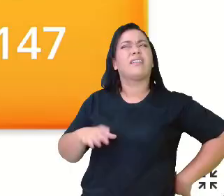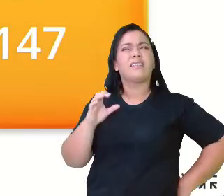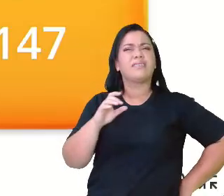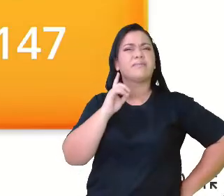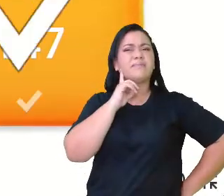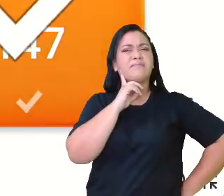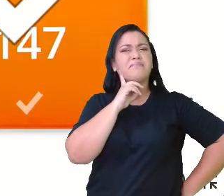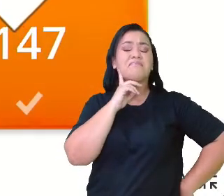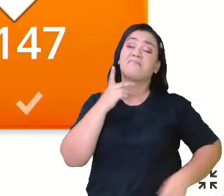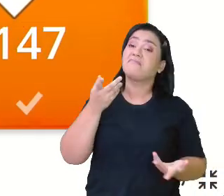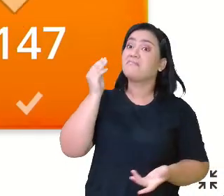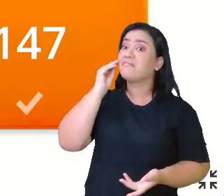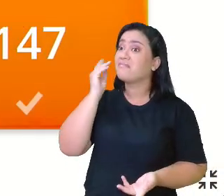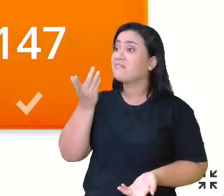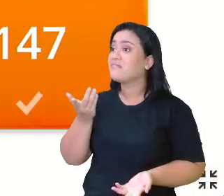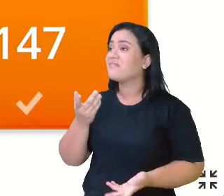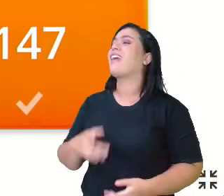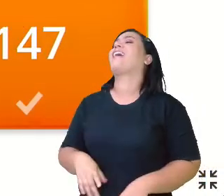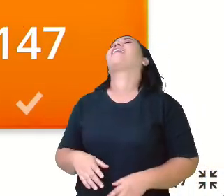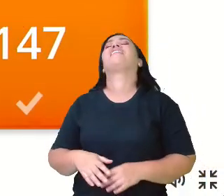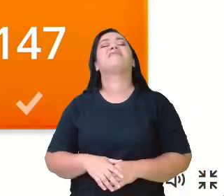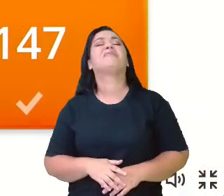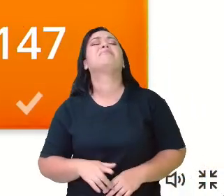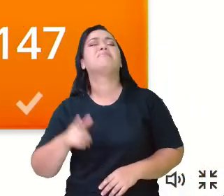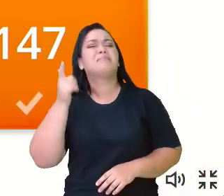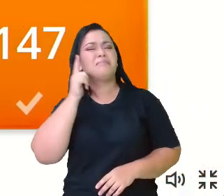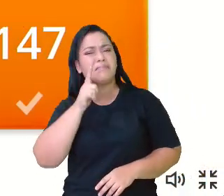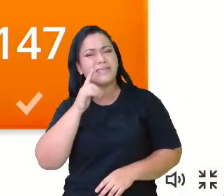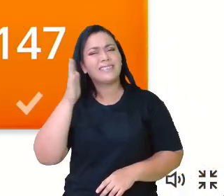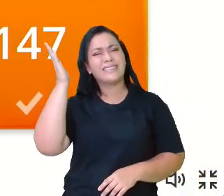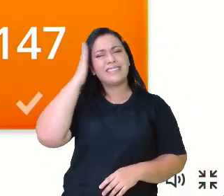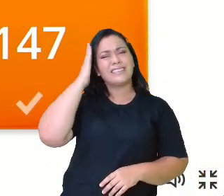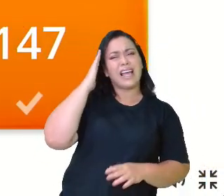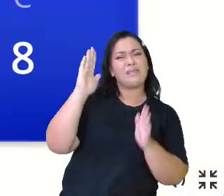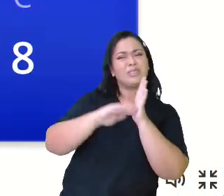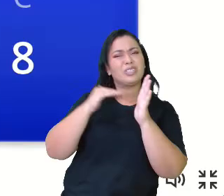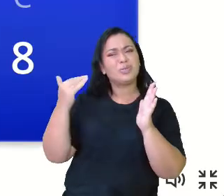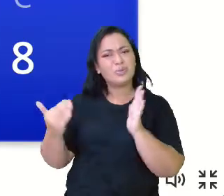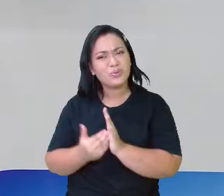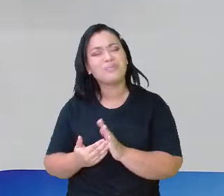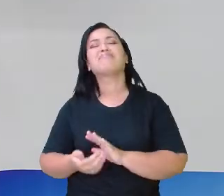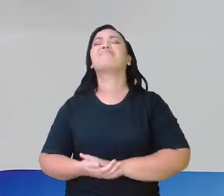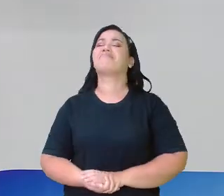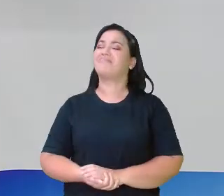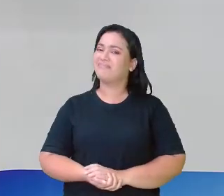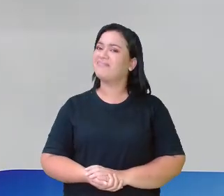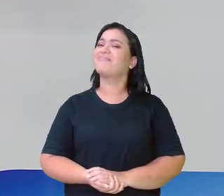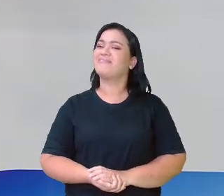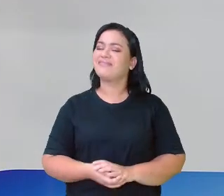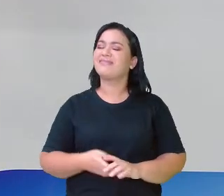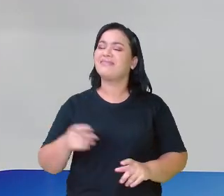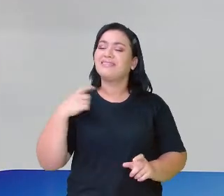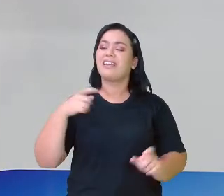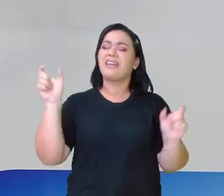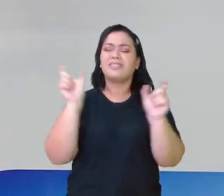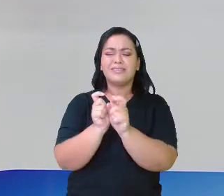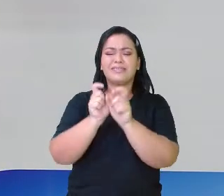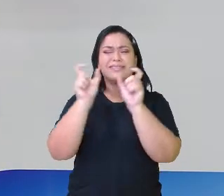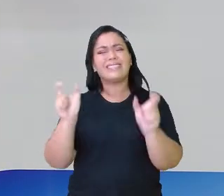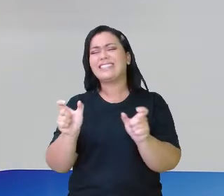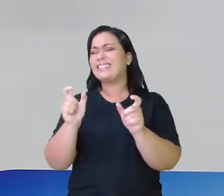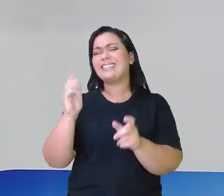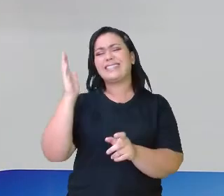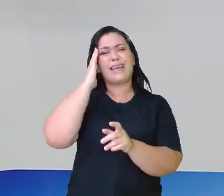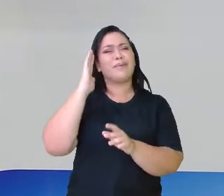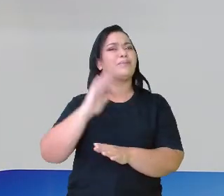para ver se está certo. Eita, que elas sabem de tudo, minha gente. É. Elas compõem, elas decompõem o número, sabem